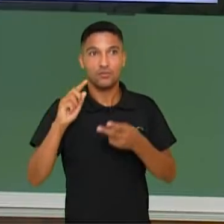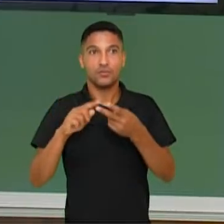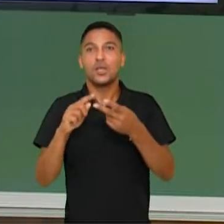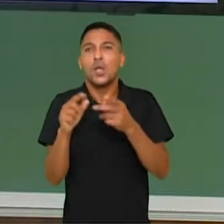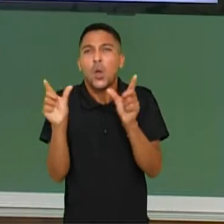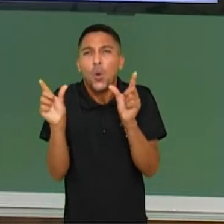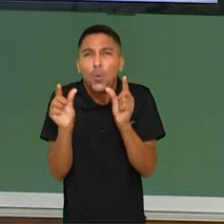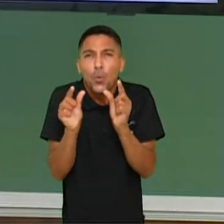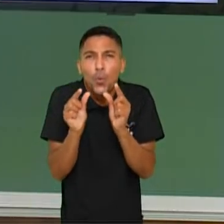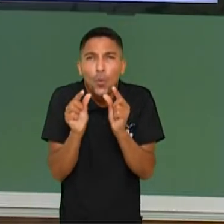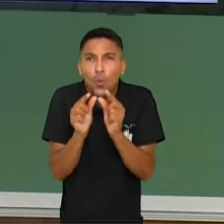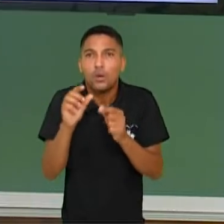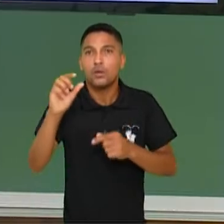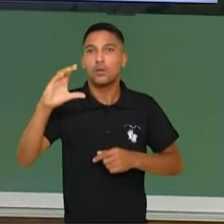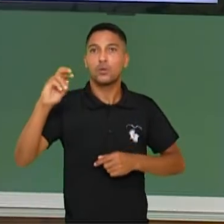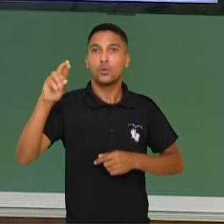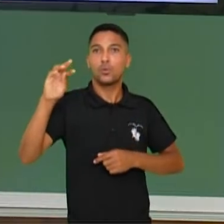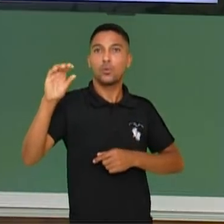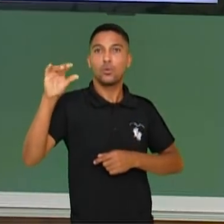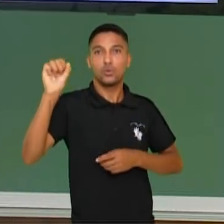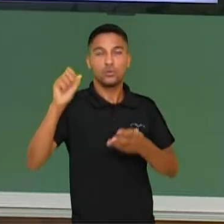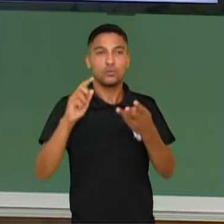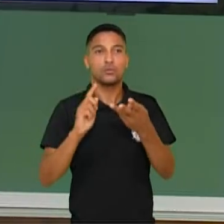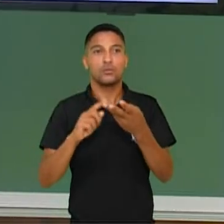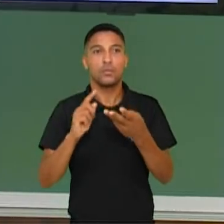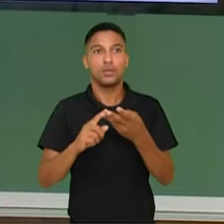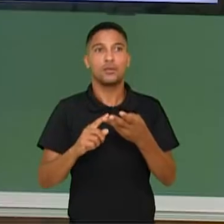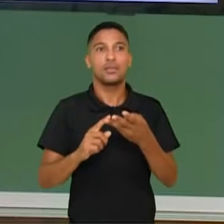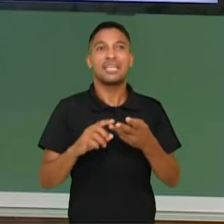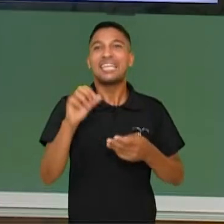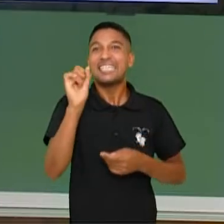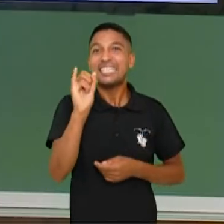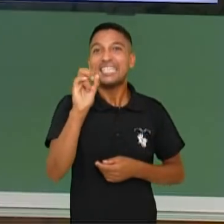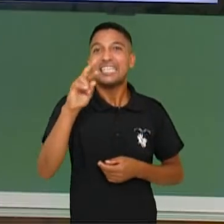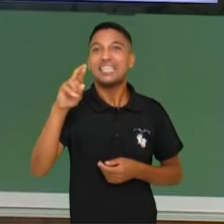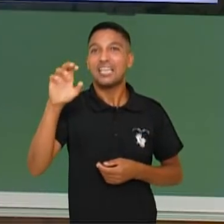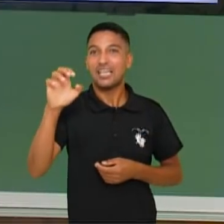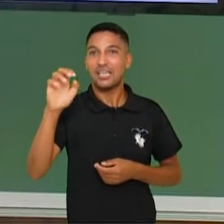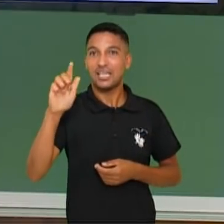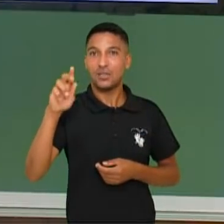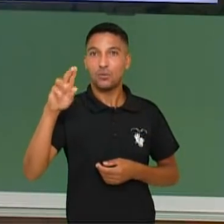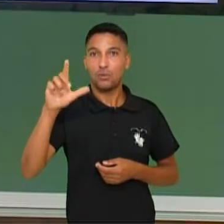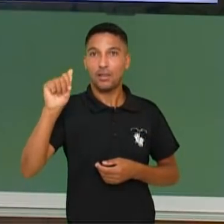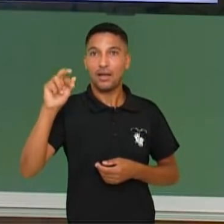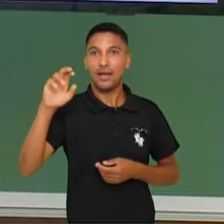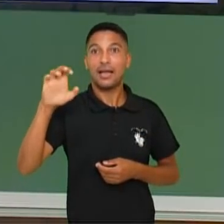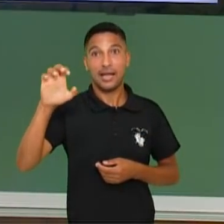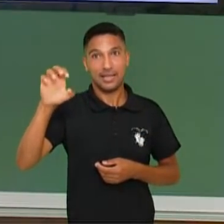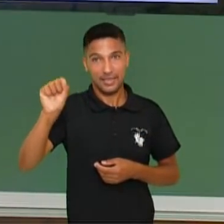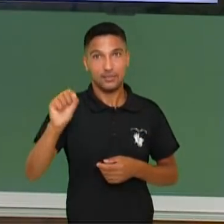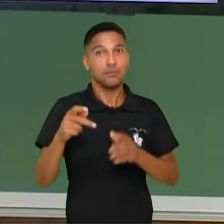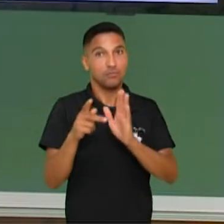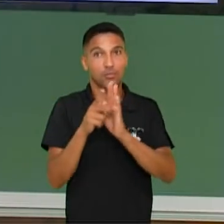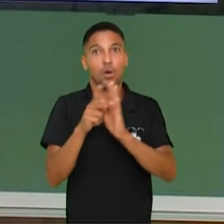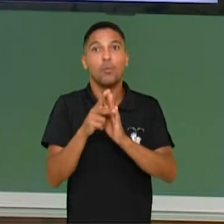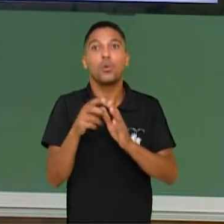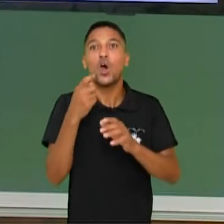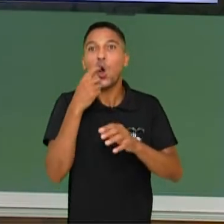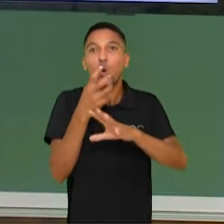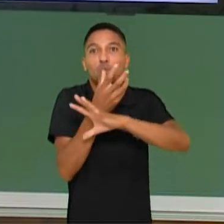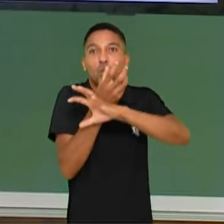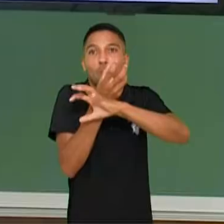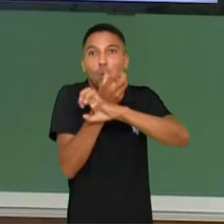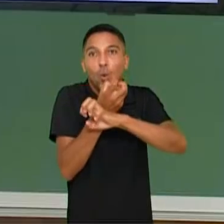tipos. E aqui na nossa imagem eu trago um exemplo de cada. Então, por exemplo, aqui no braço eu tenho um